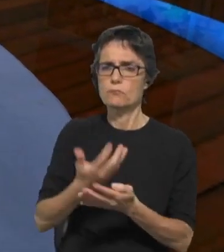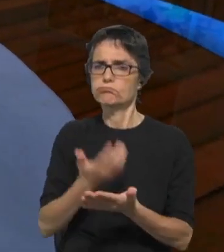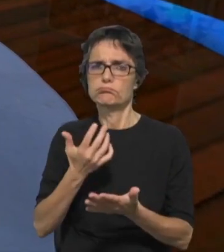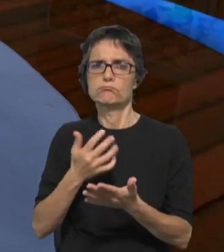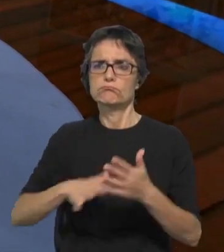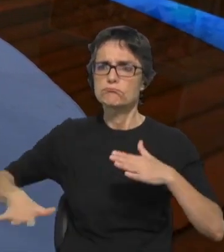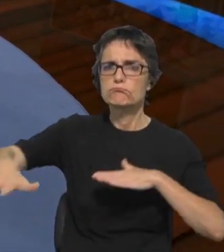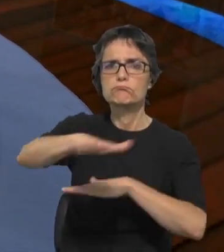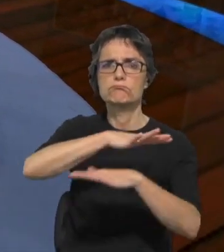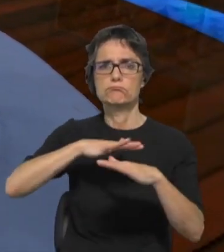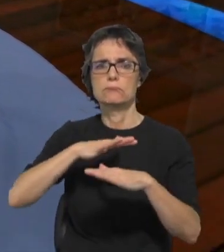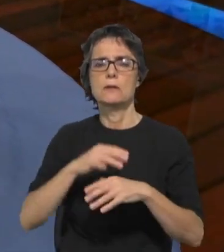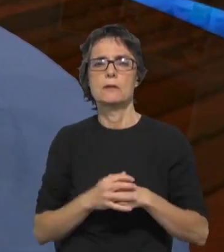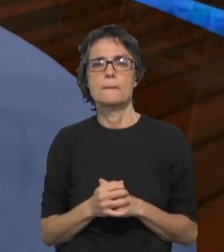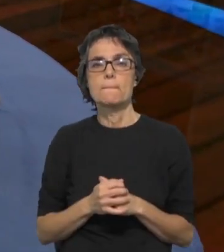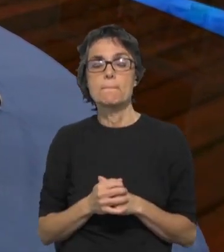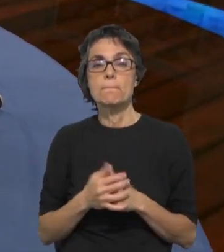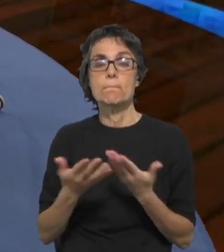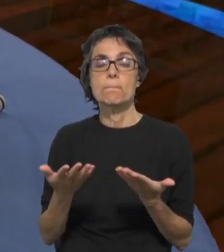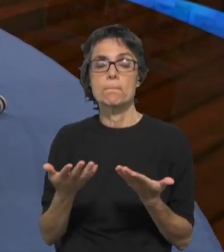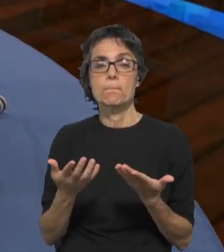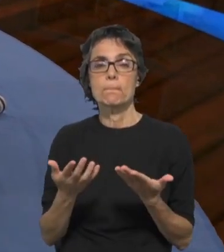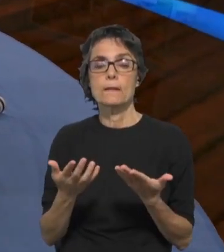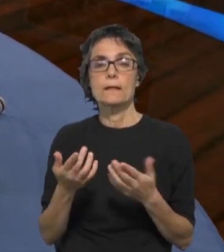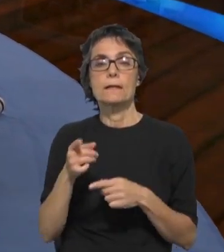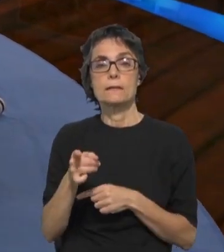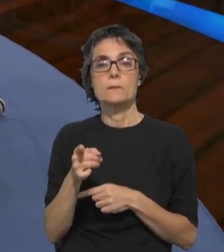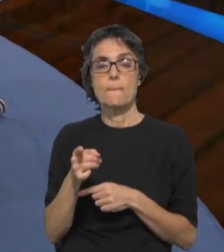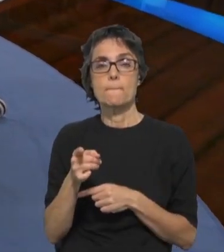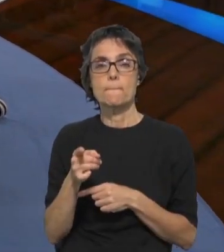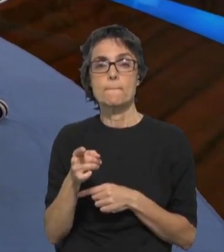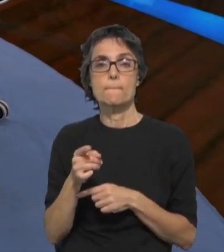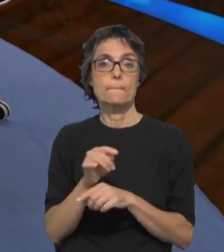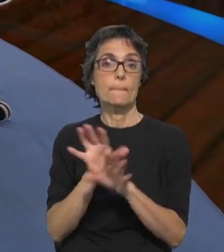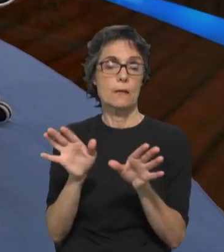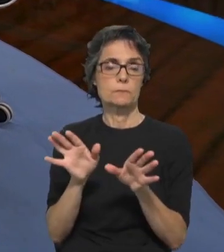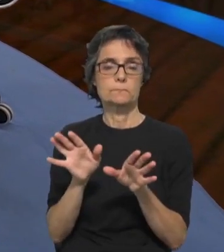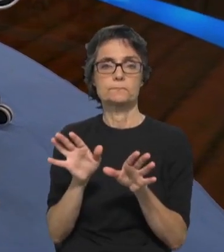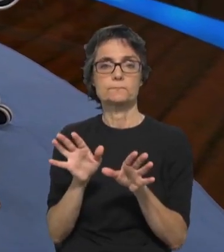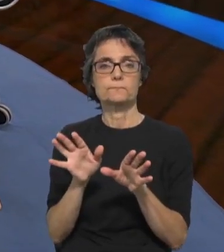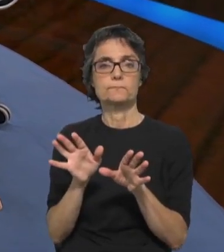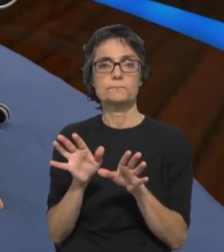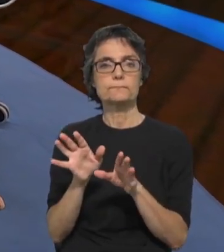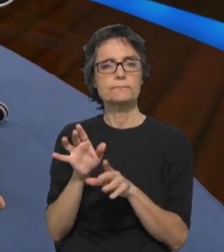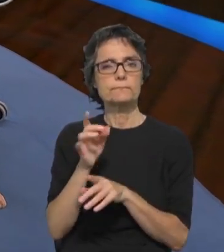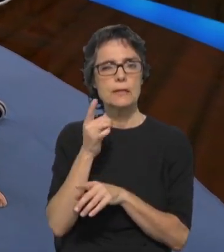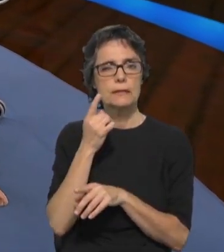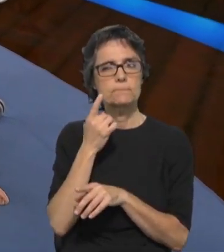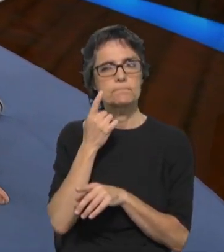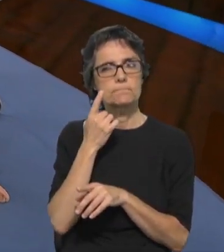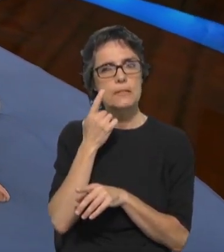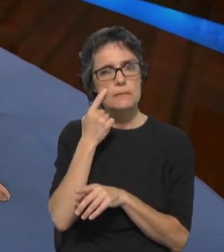obviamente, não confessionais, e que tem uma particular relação, do nosso ponto de